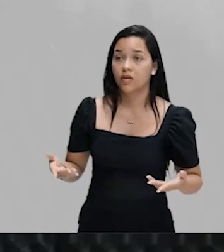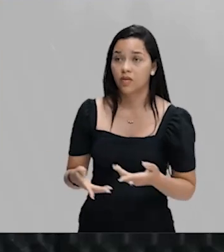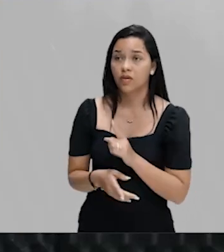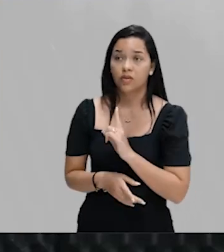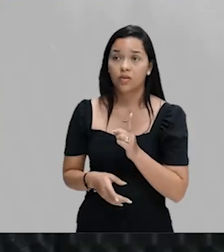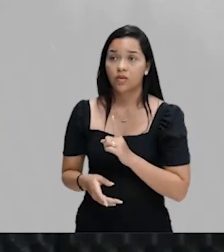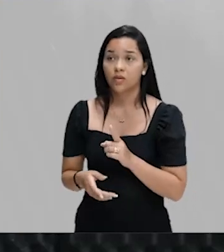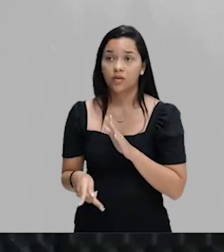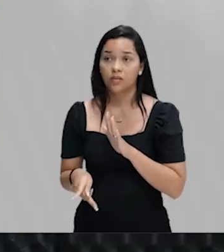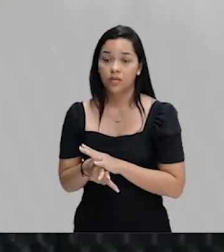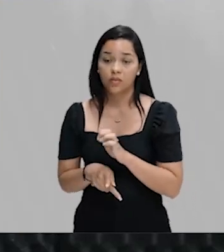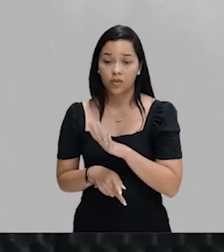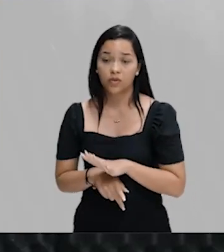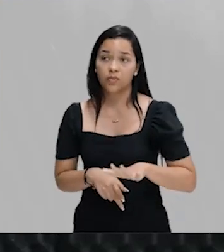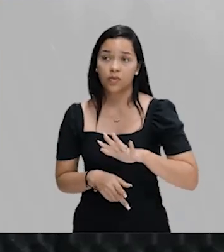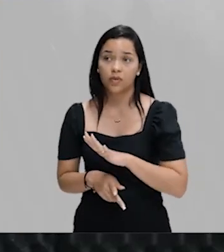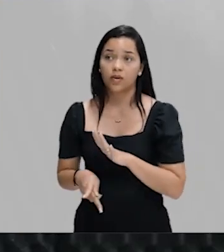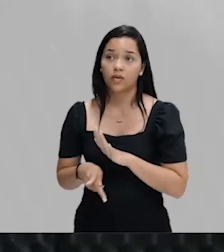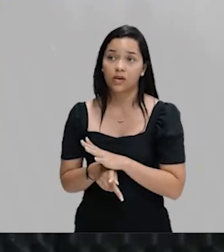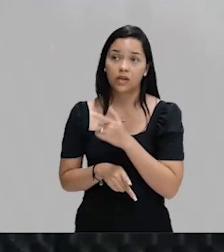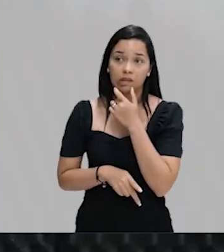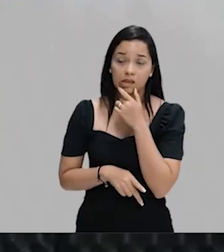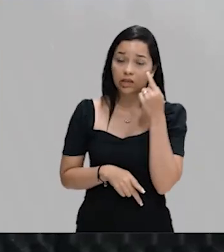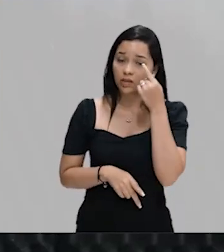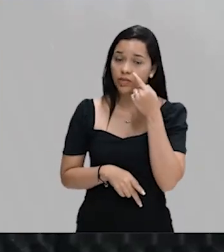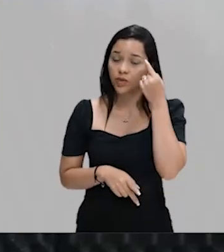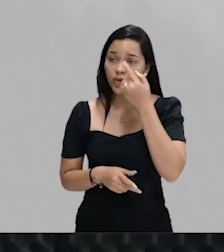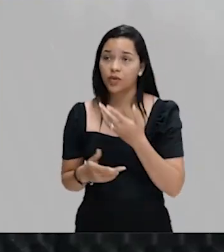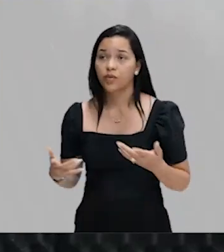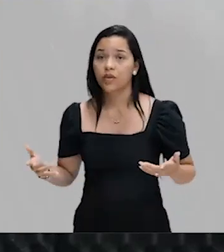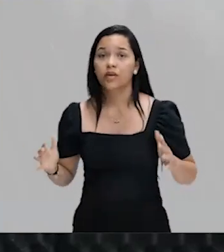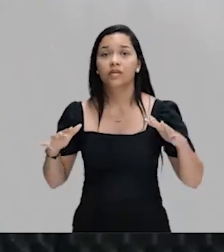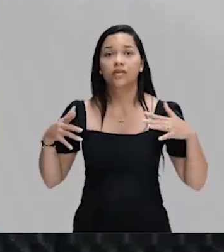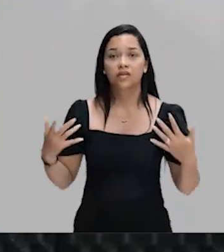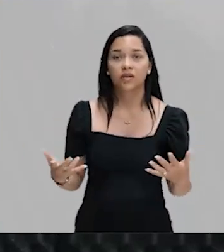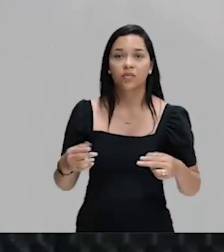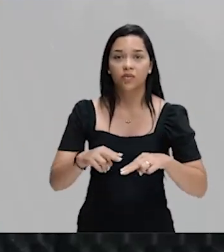não é mais cidadão europeu, ele é cidadão inglês, ele é espanhol, tá certo?